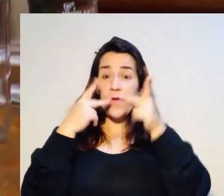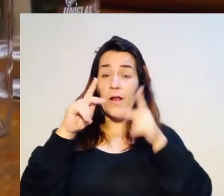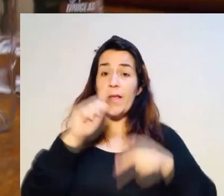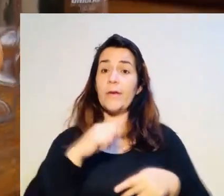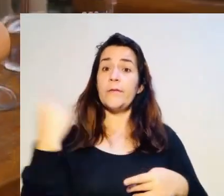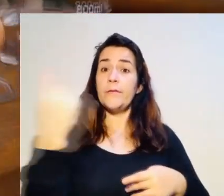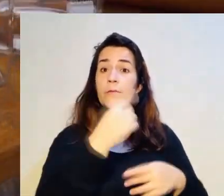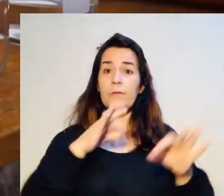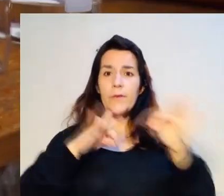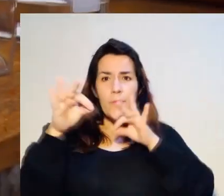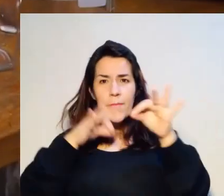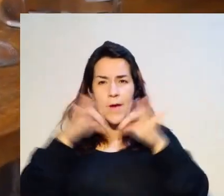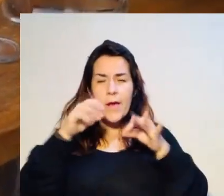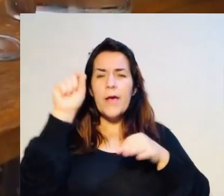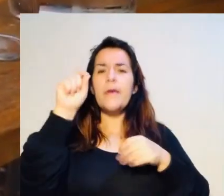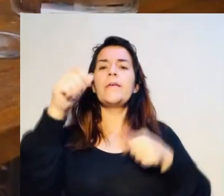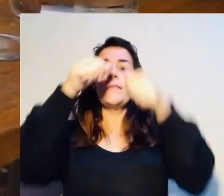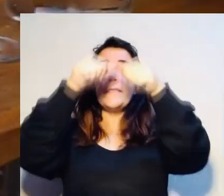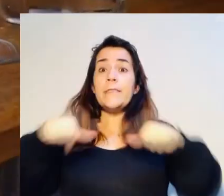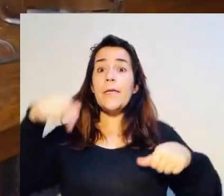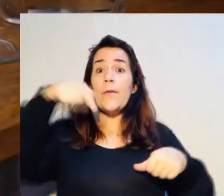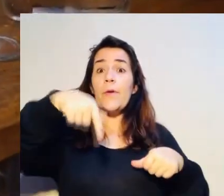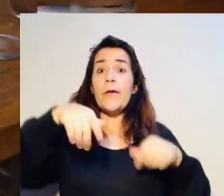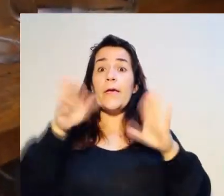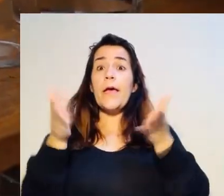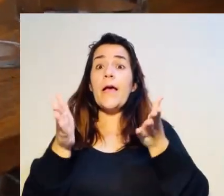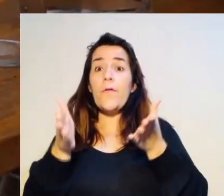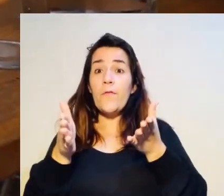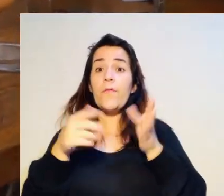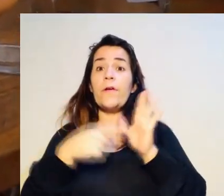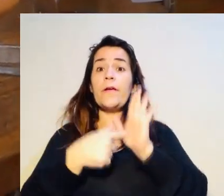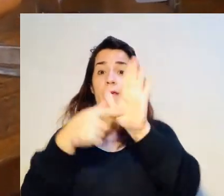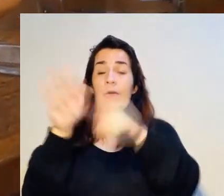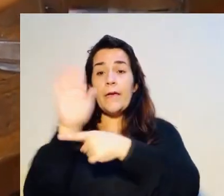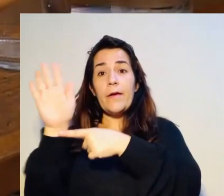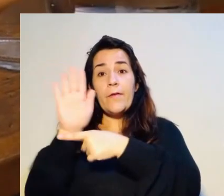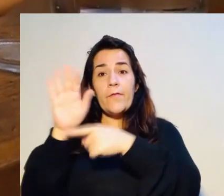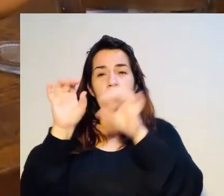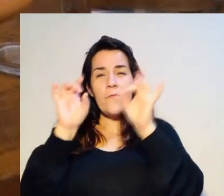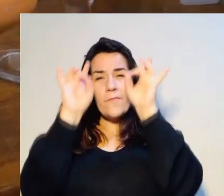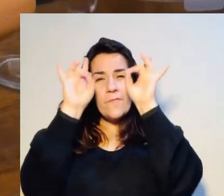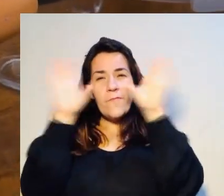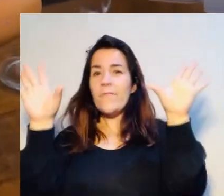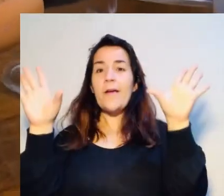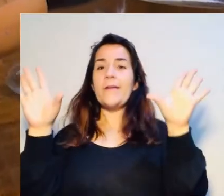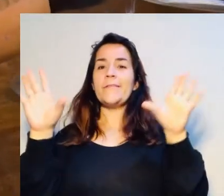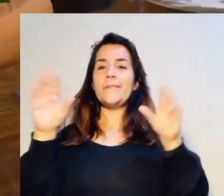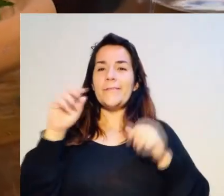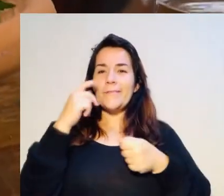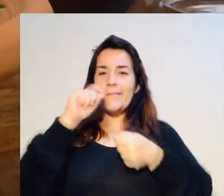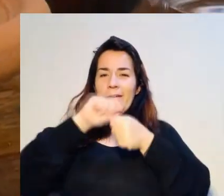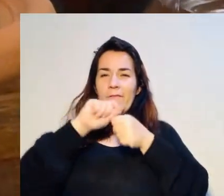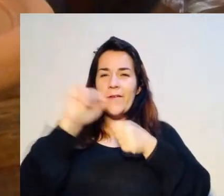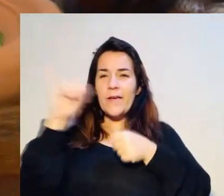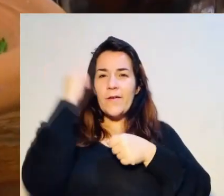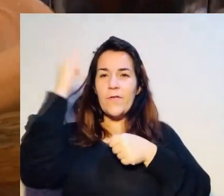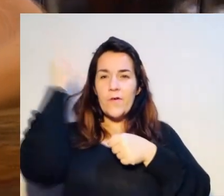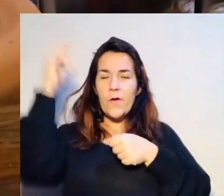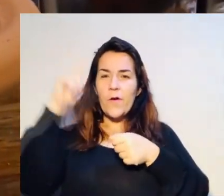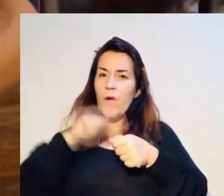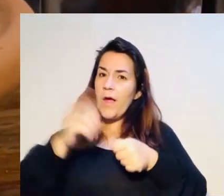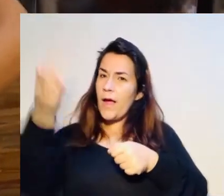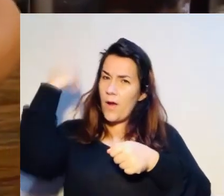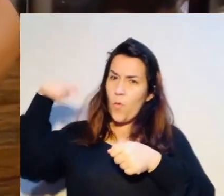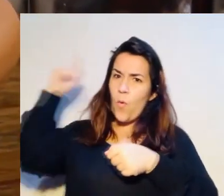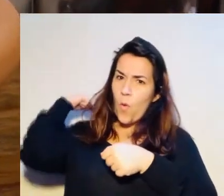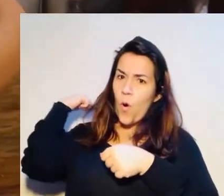E falando dos nossos preparos, o que nós temos aqui então? A erva fresca. No nosso último preparo a gente